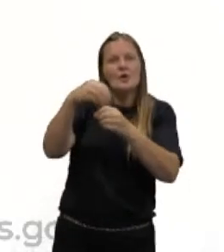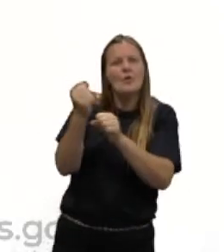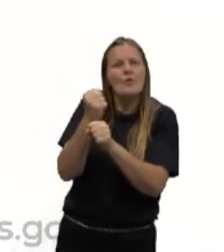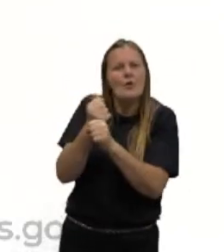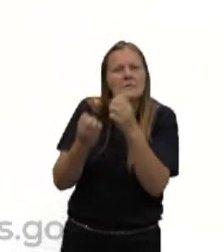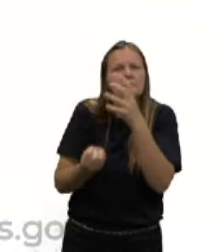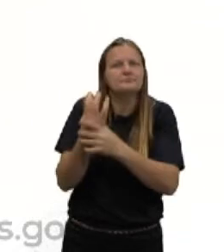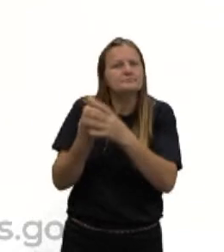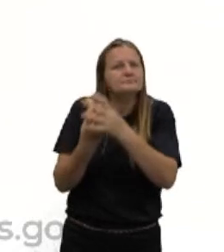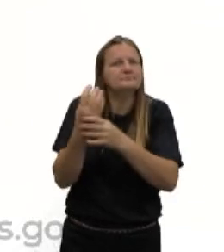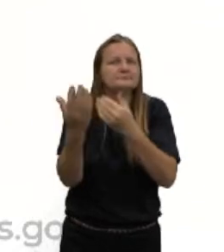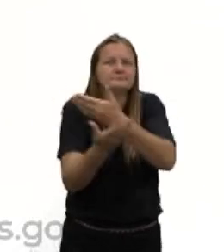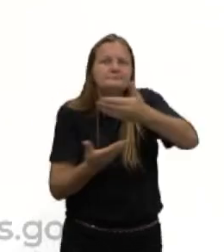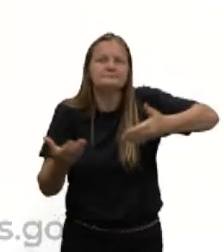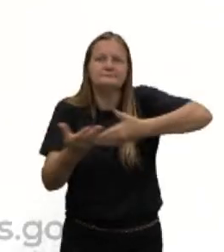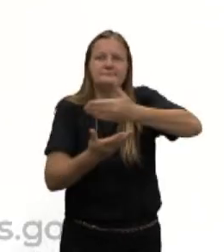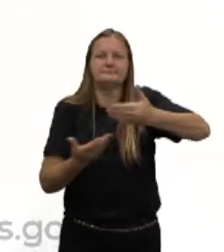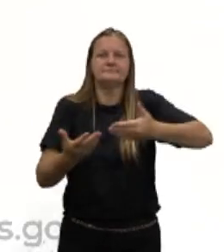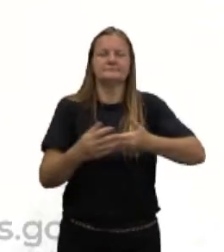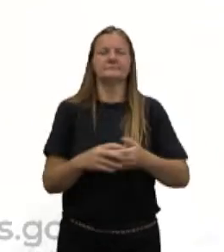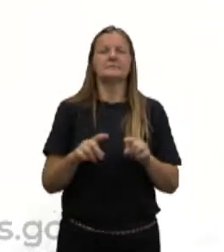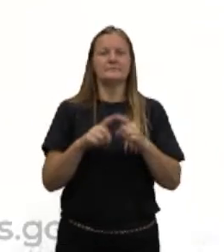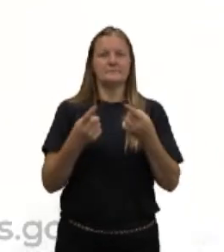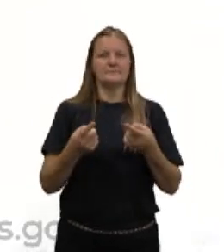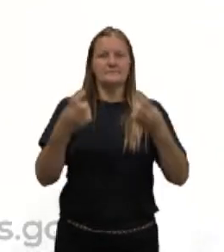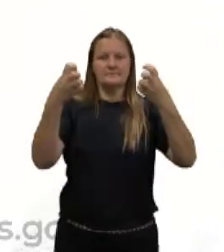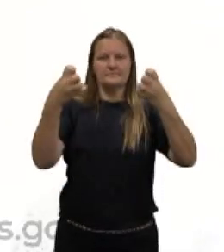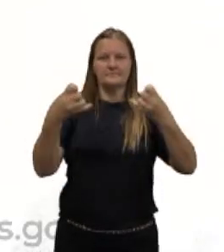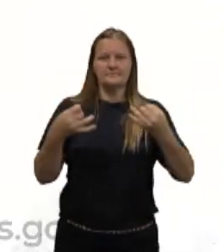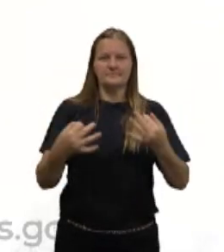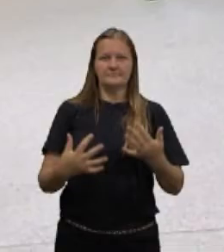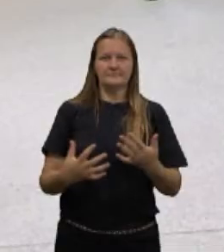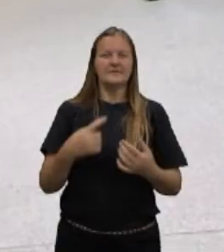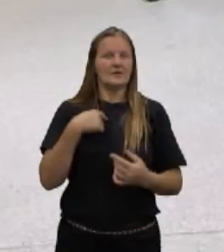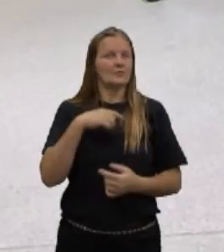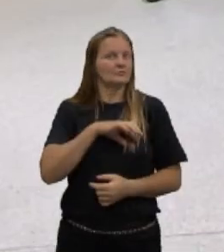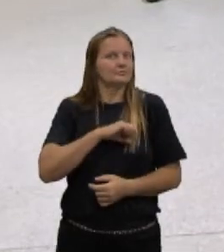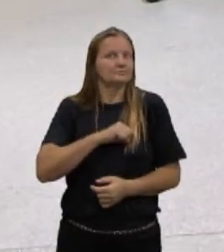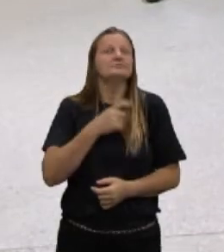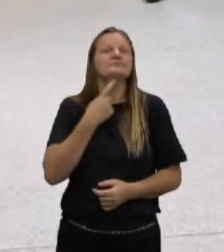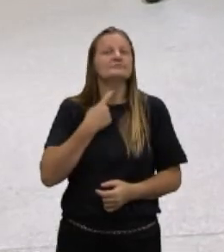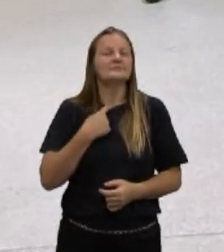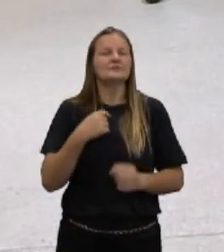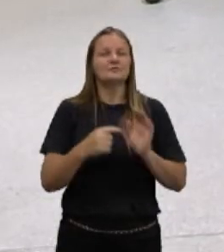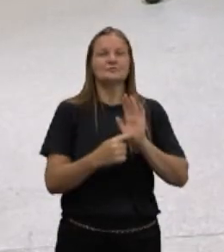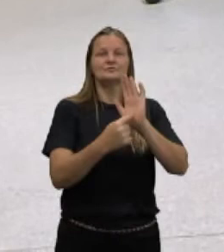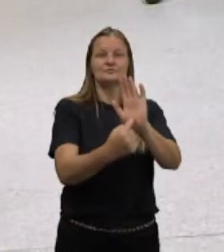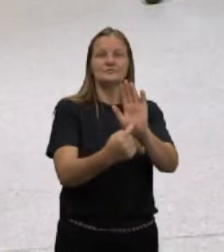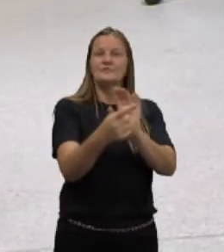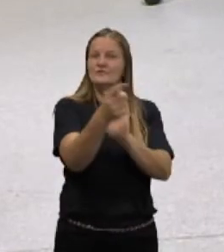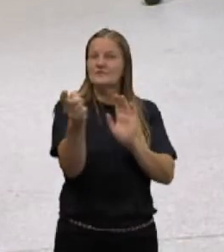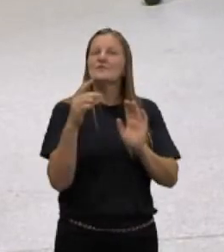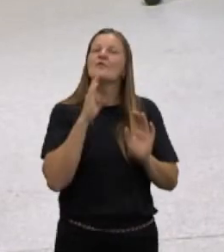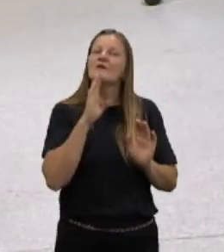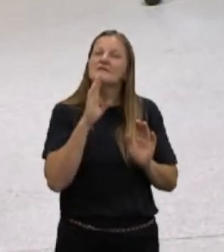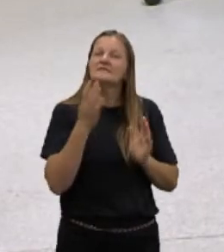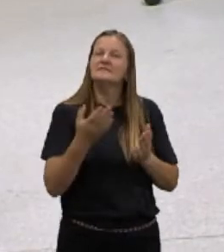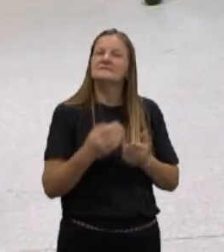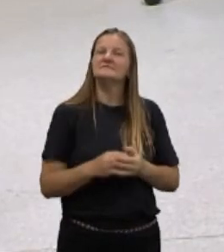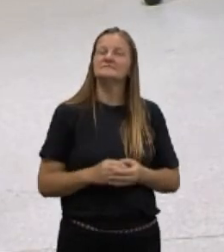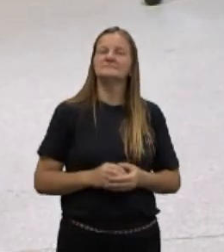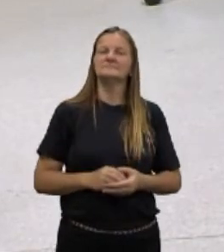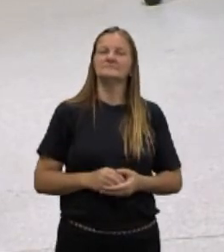suas construções, mas eu gosto e trouxe para que vocês conheçam